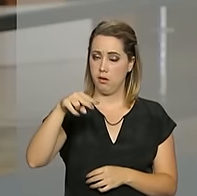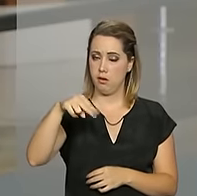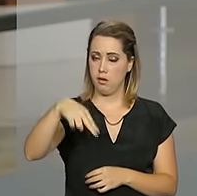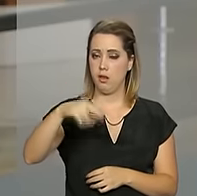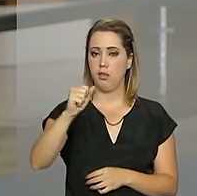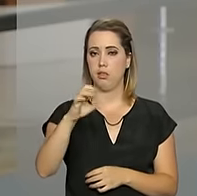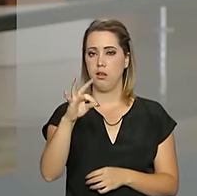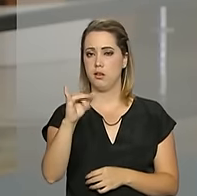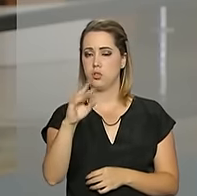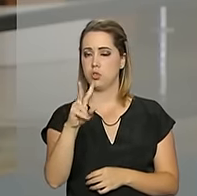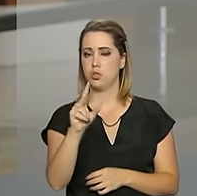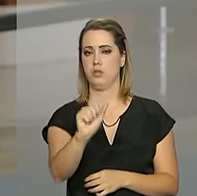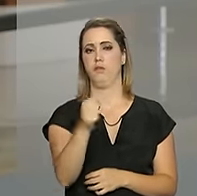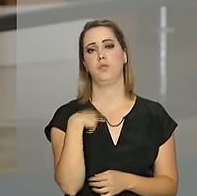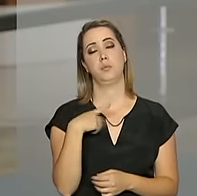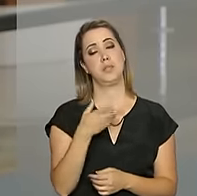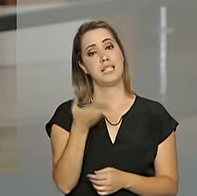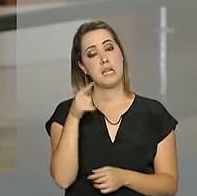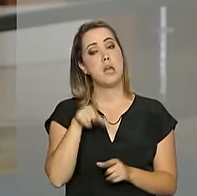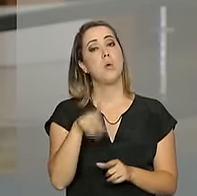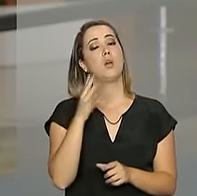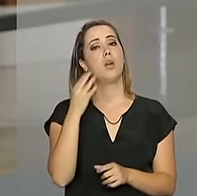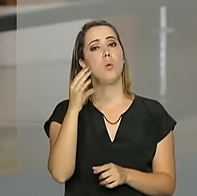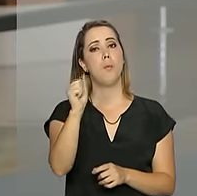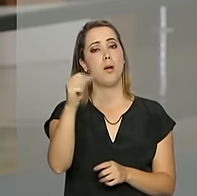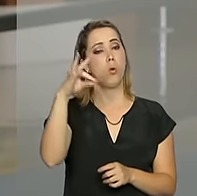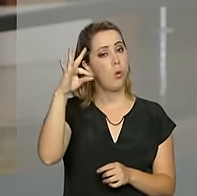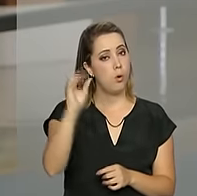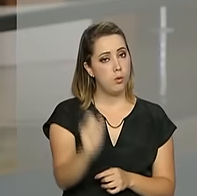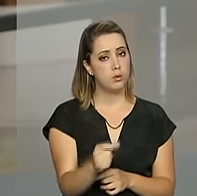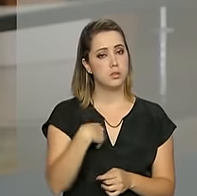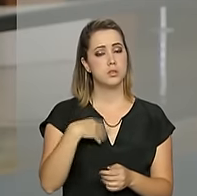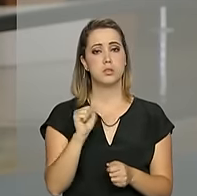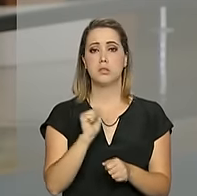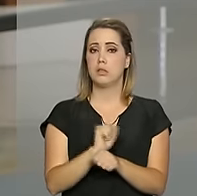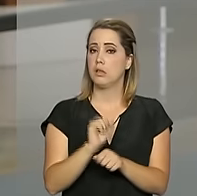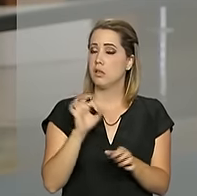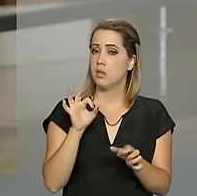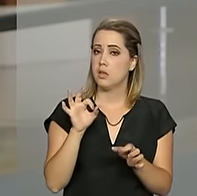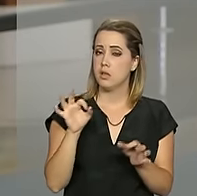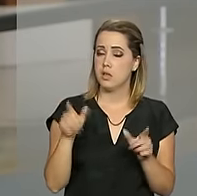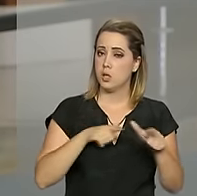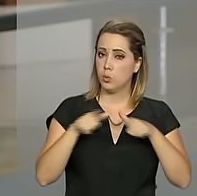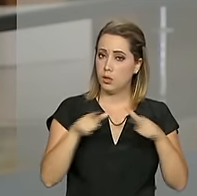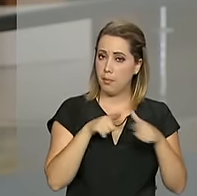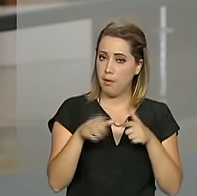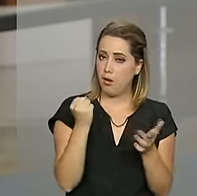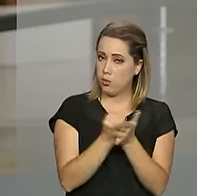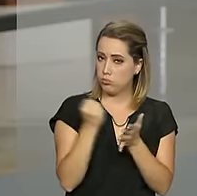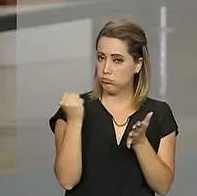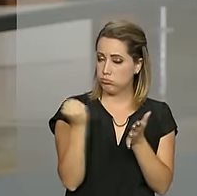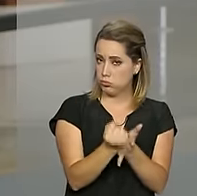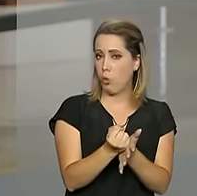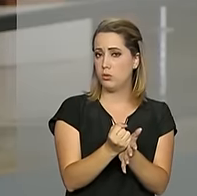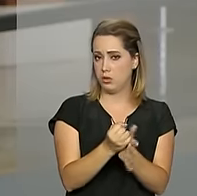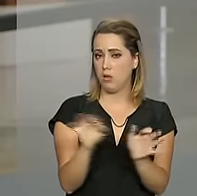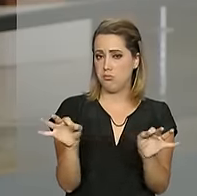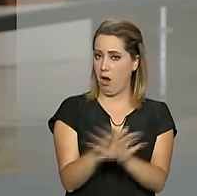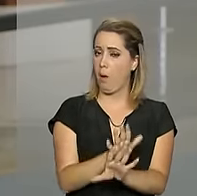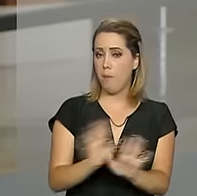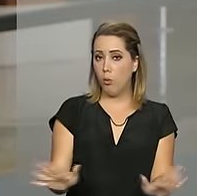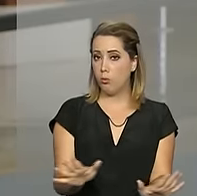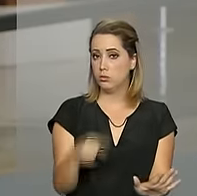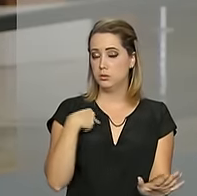receber recursos do empregador e do empregado porque o contrato de trabalho entre as partes foi